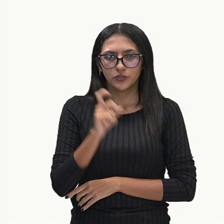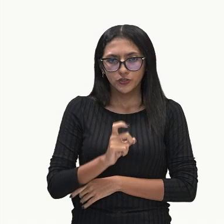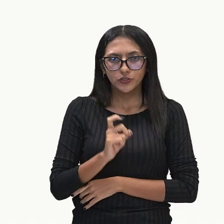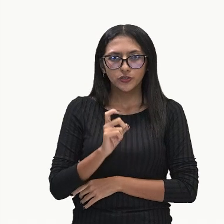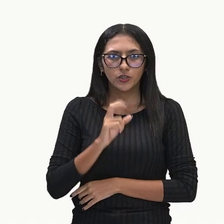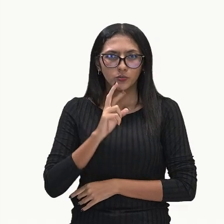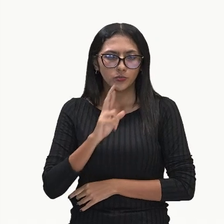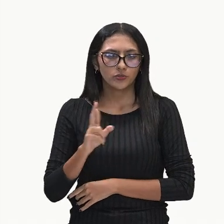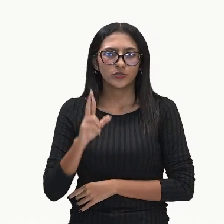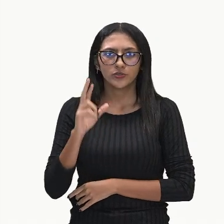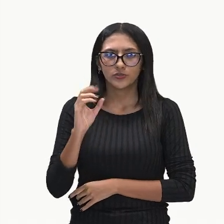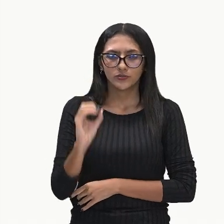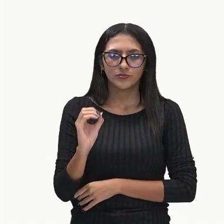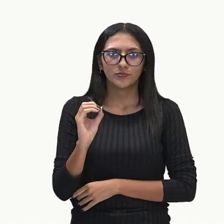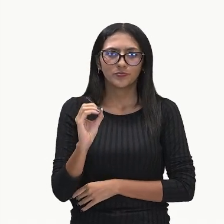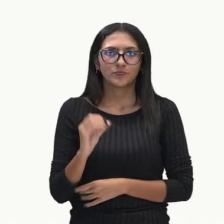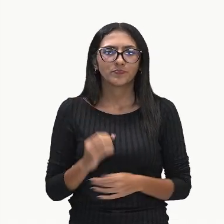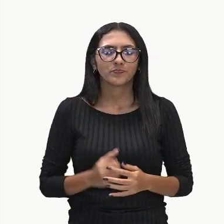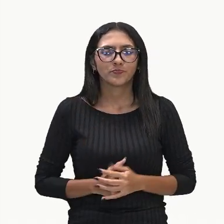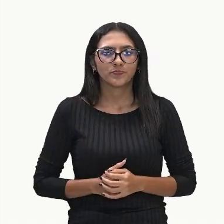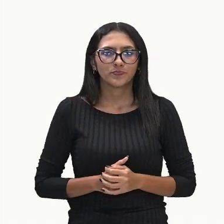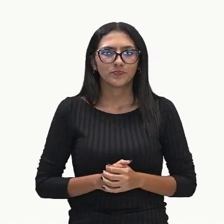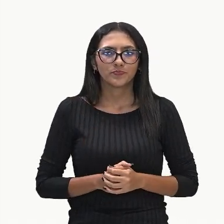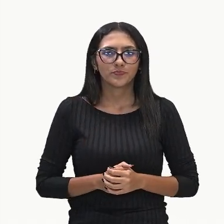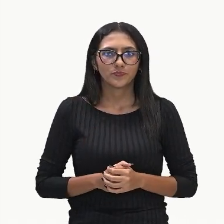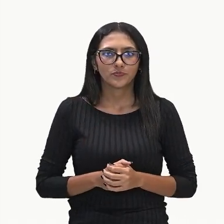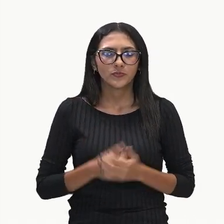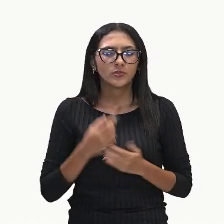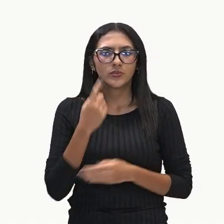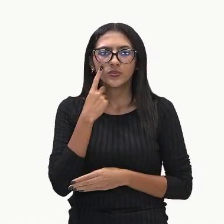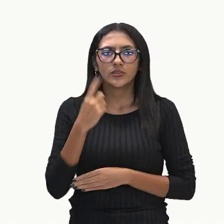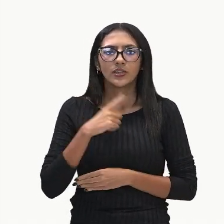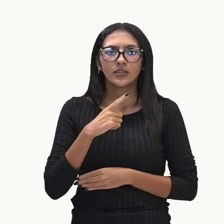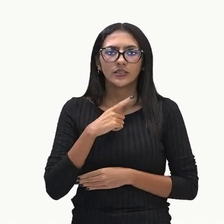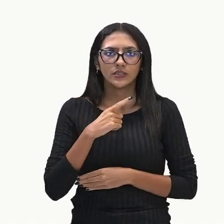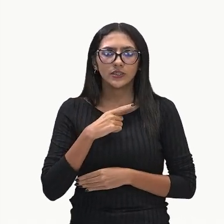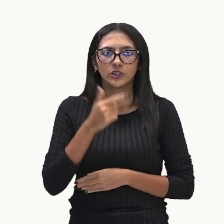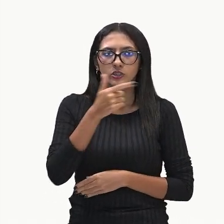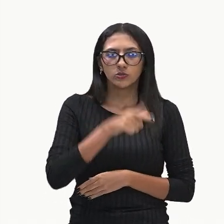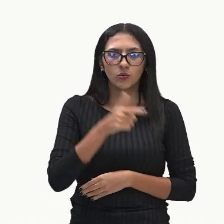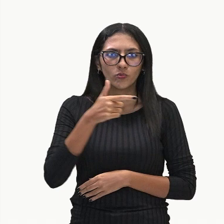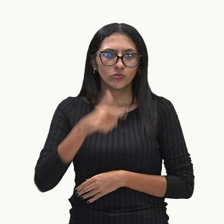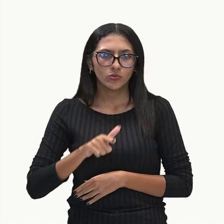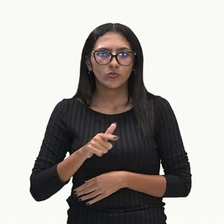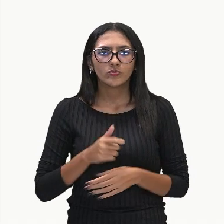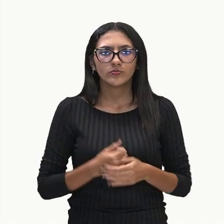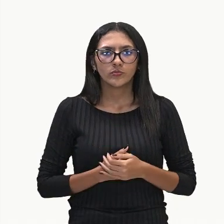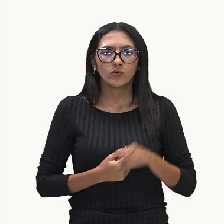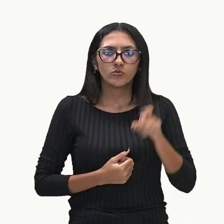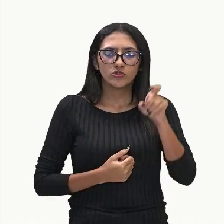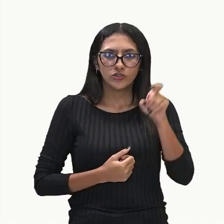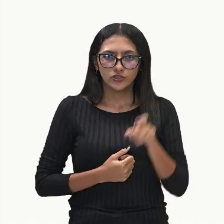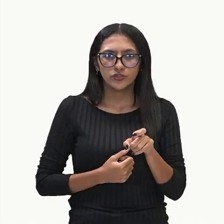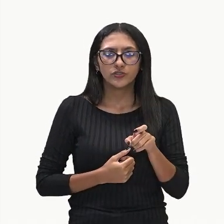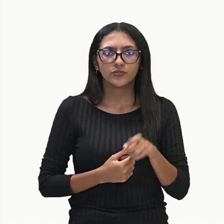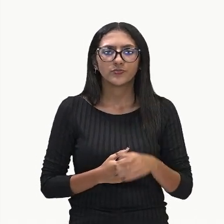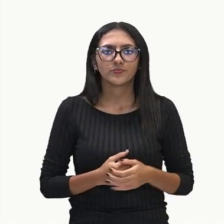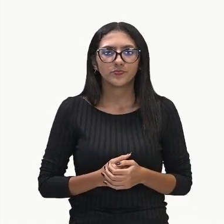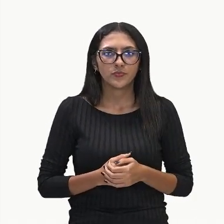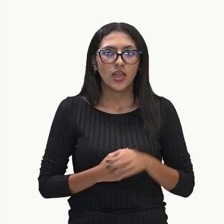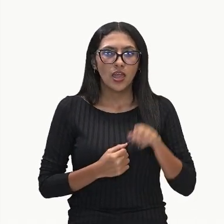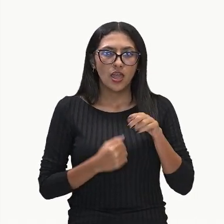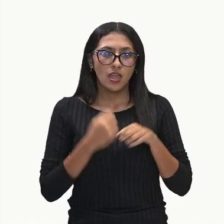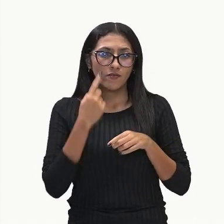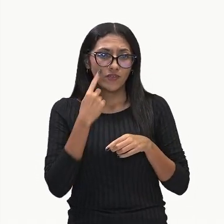0. Primeiro, quem é o fator comum? Quem é que aparece nos dois? Exatamente isso, o x. Esse x